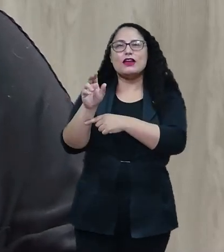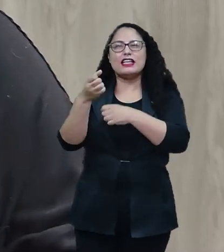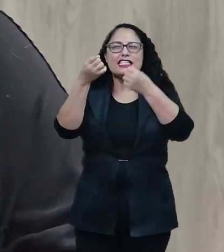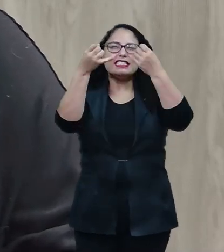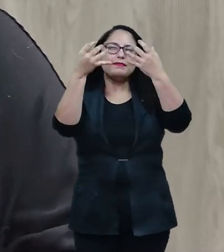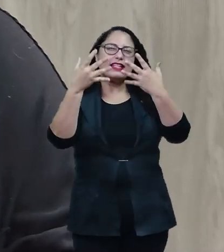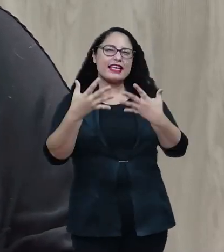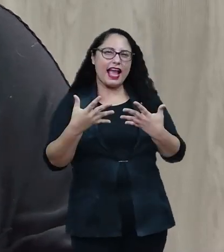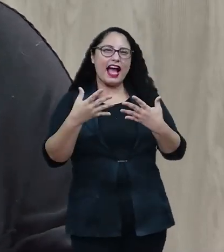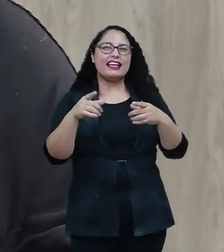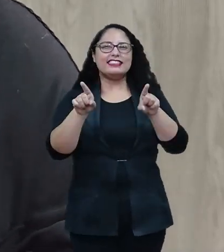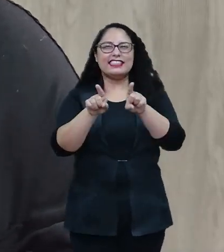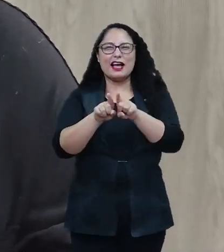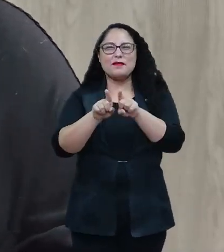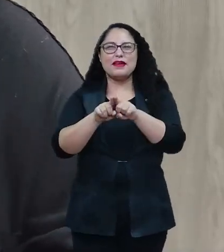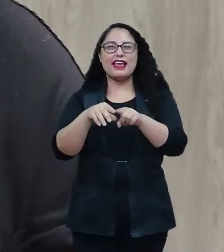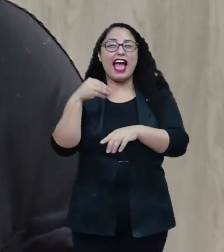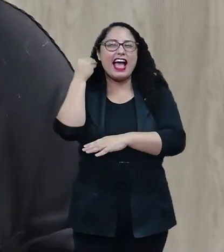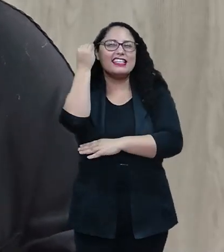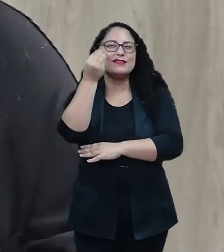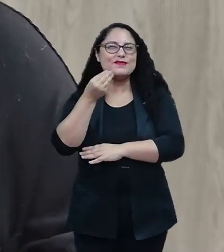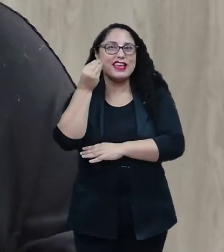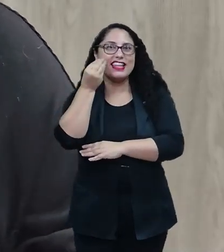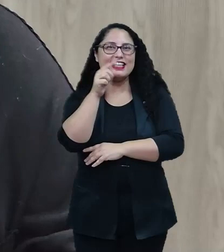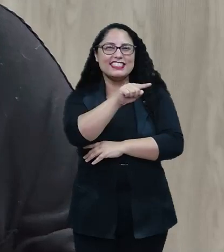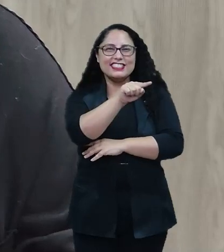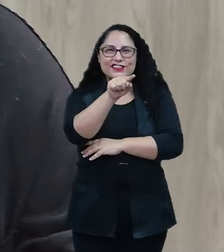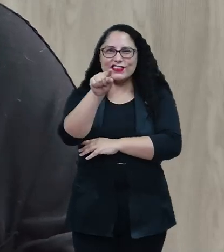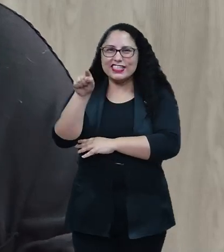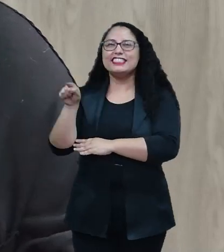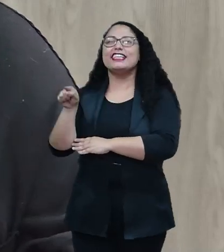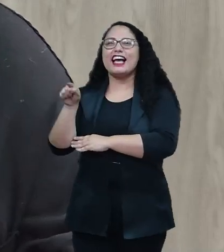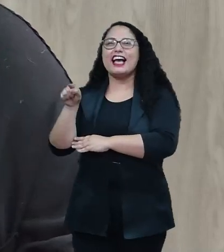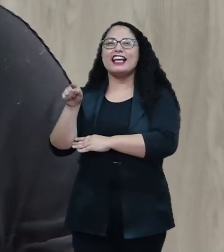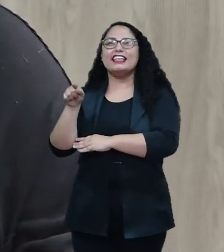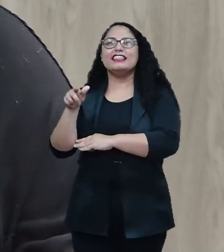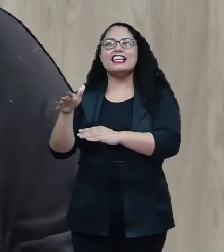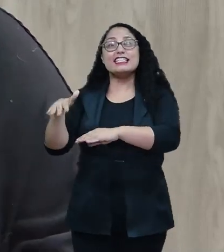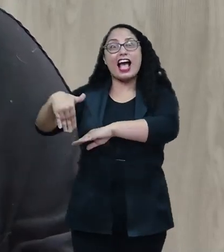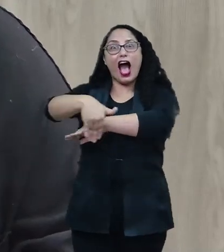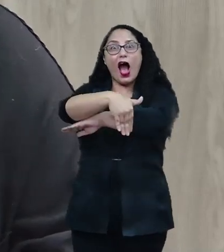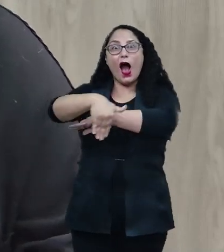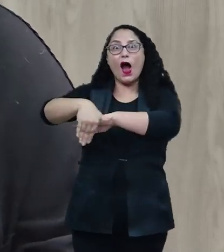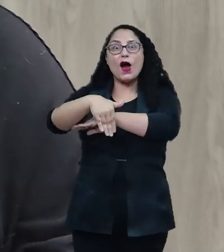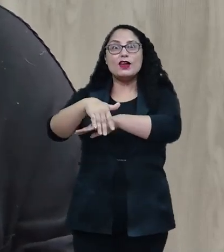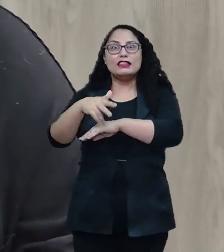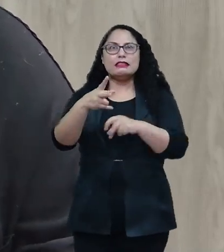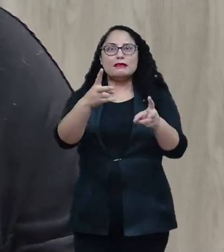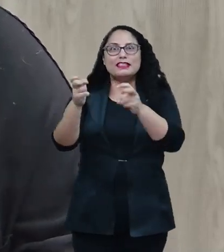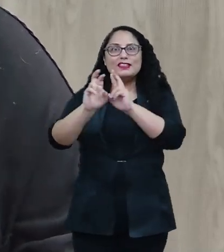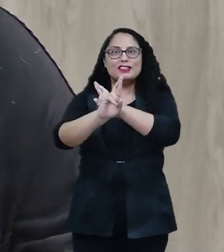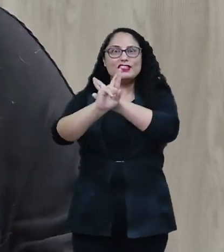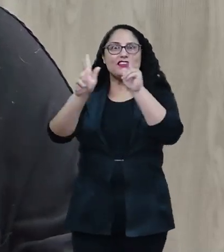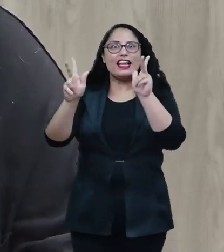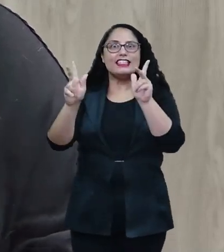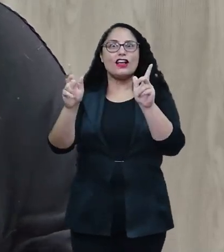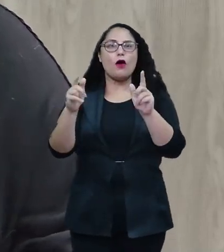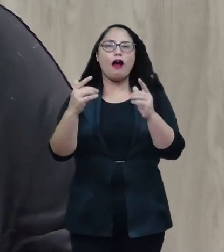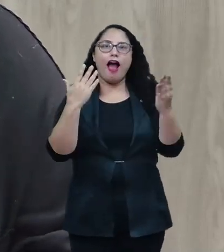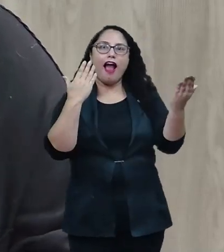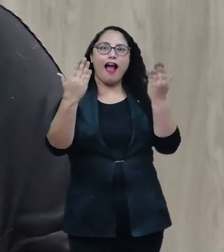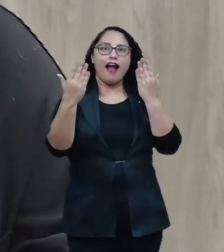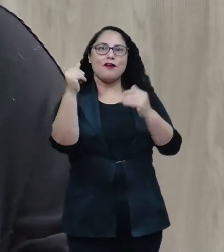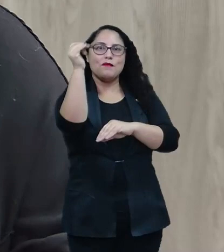vocês falassem um pouco sobre as vivências de vocês, né, nesse bairro, que acharam mais diferente em relação ao Brasil,